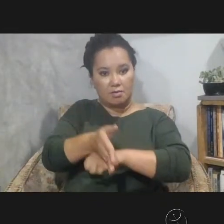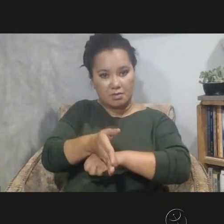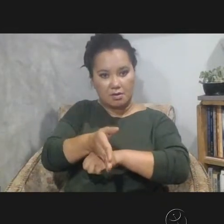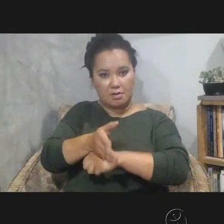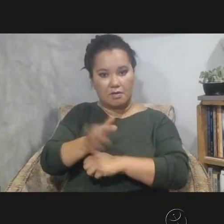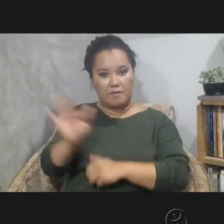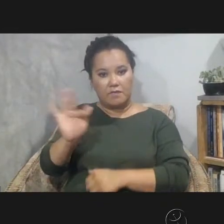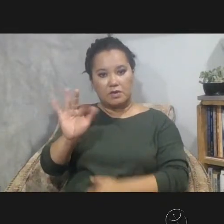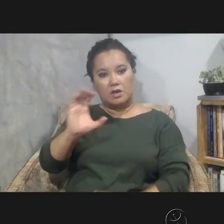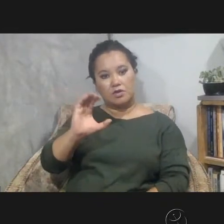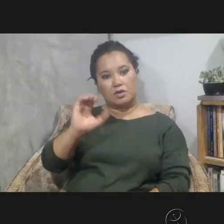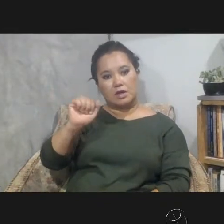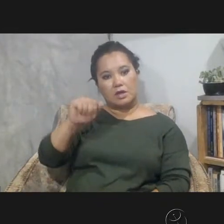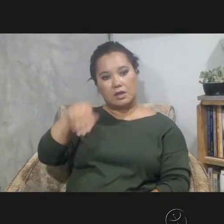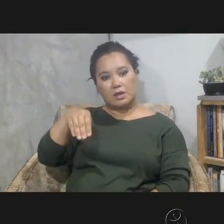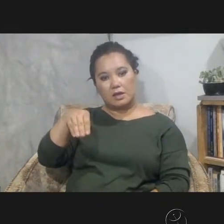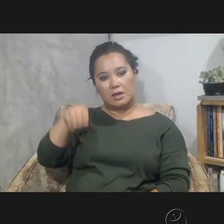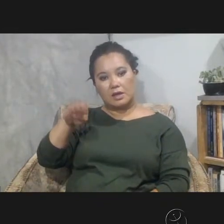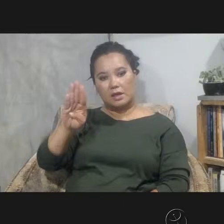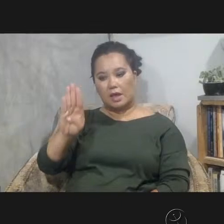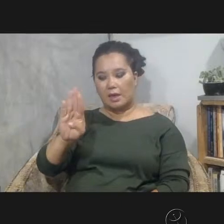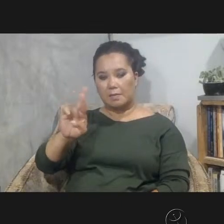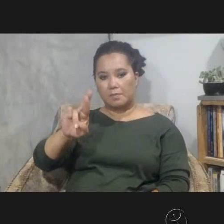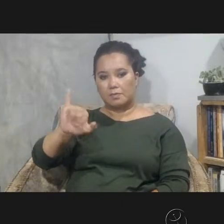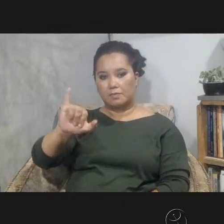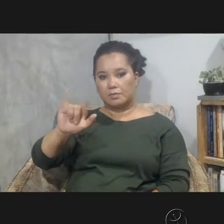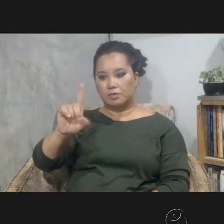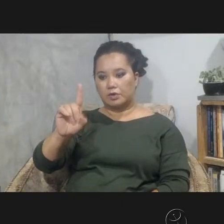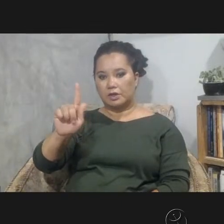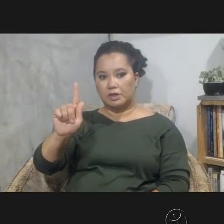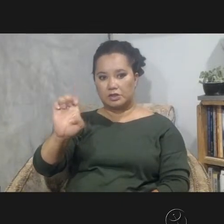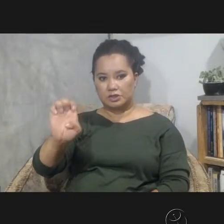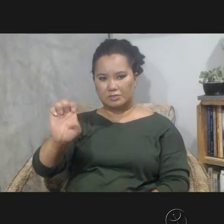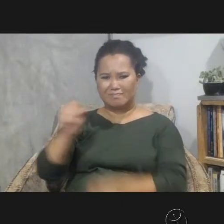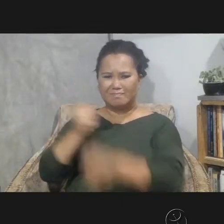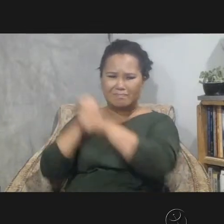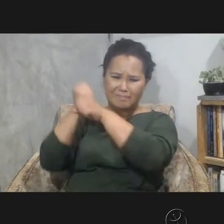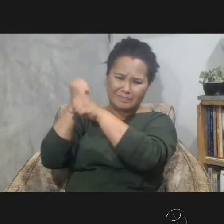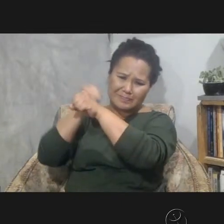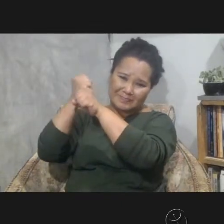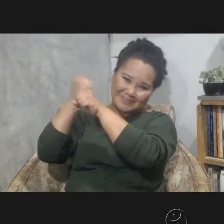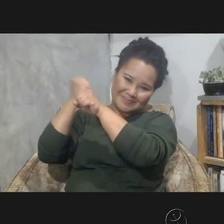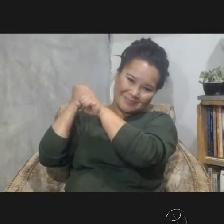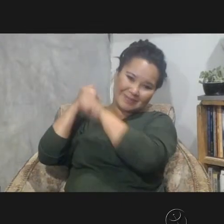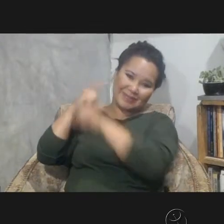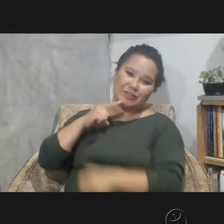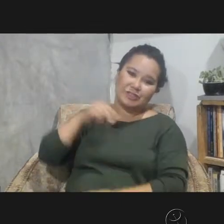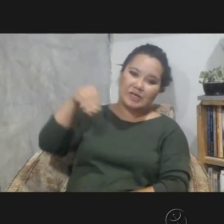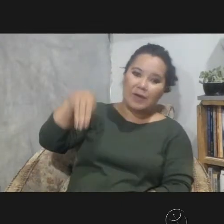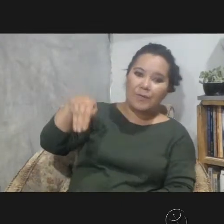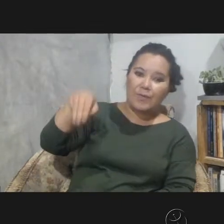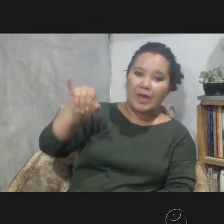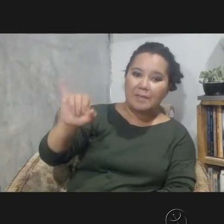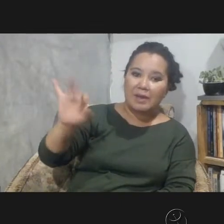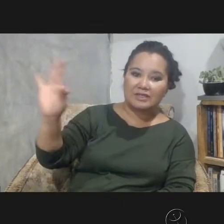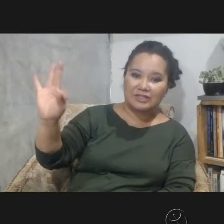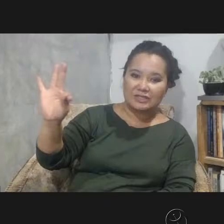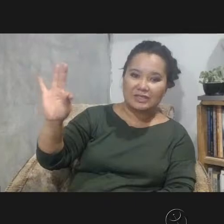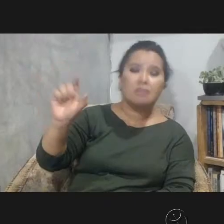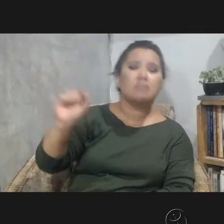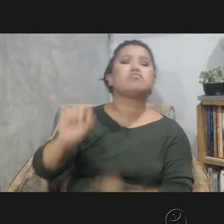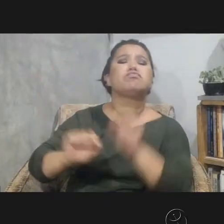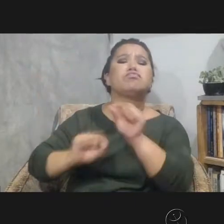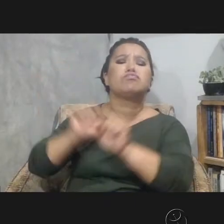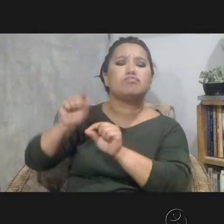décadas atrás, o MIT era uma escola de engenharia. E com o impacto